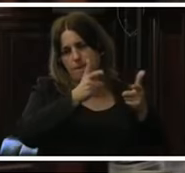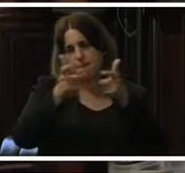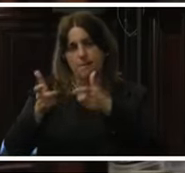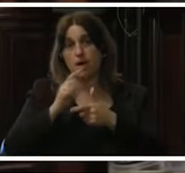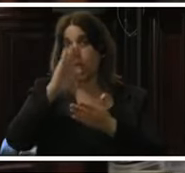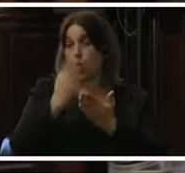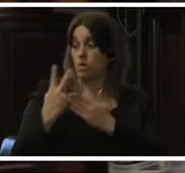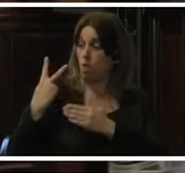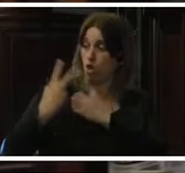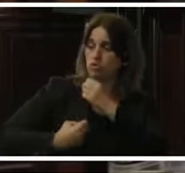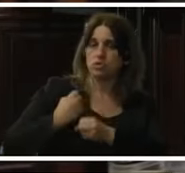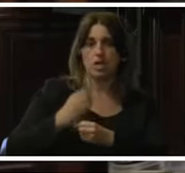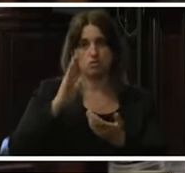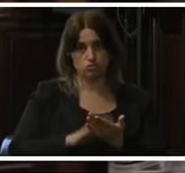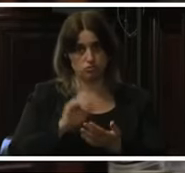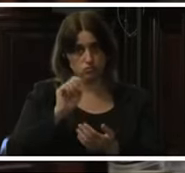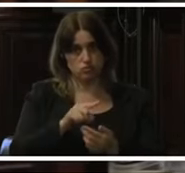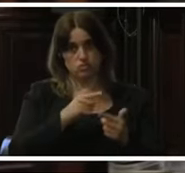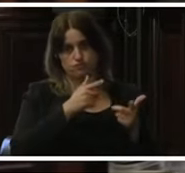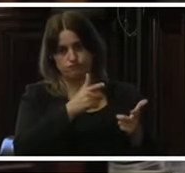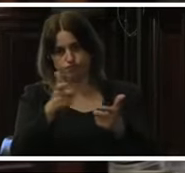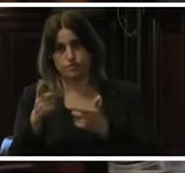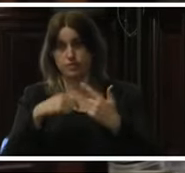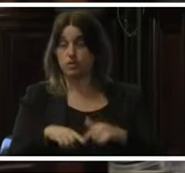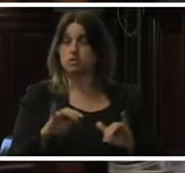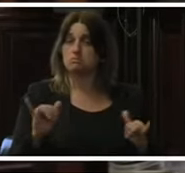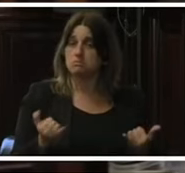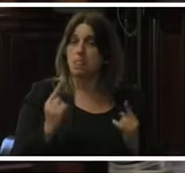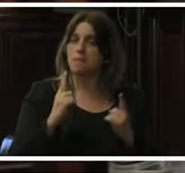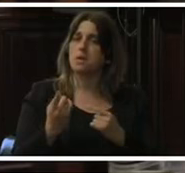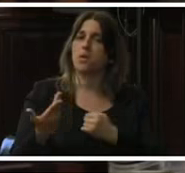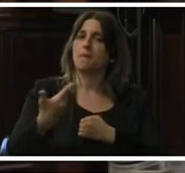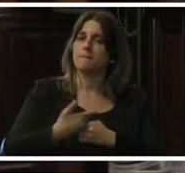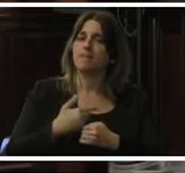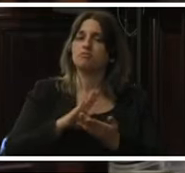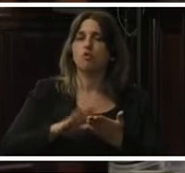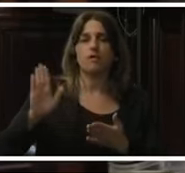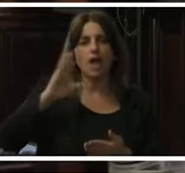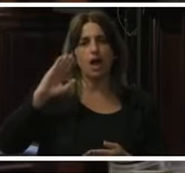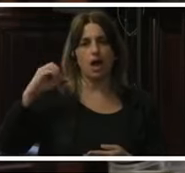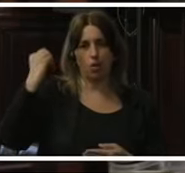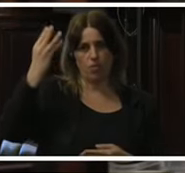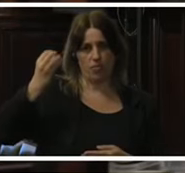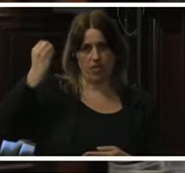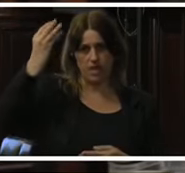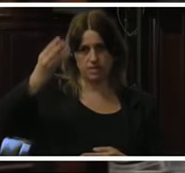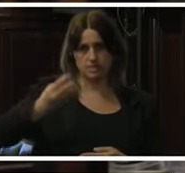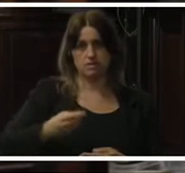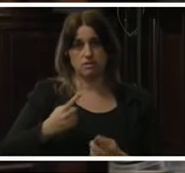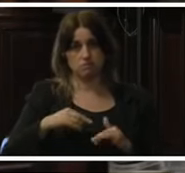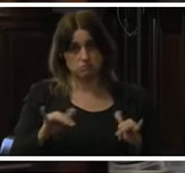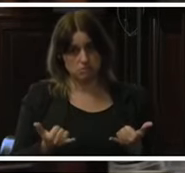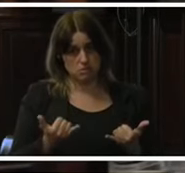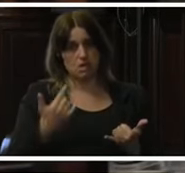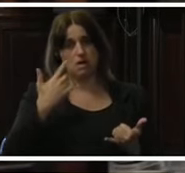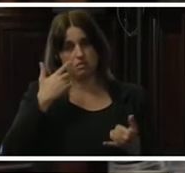guarani caiuá também no na solicitação da audiência um bastante fontes verificação relacionado